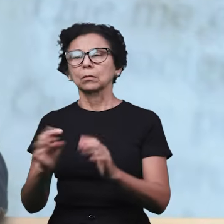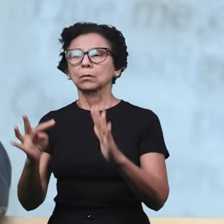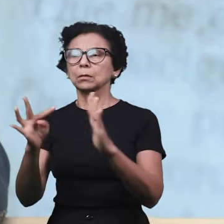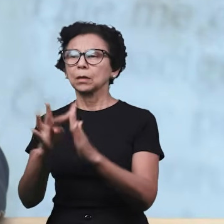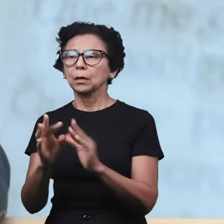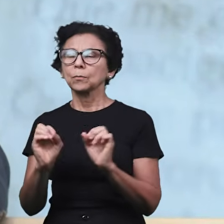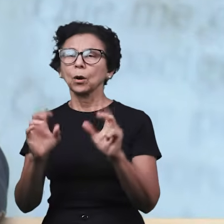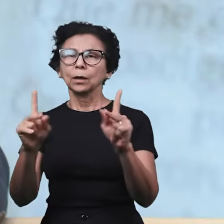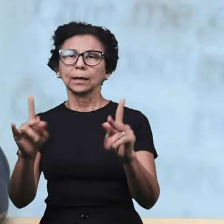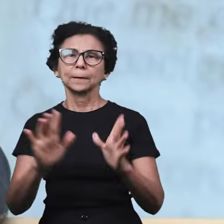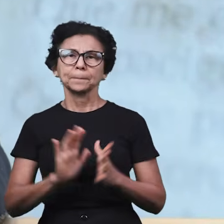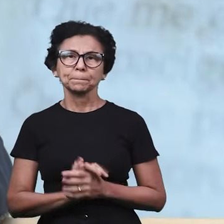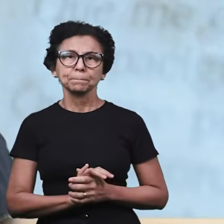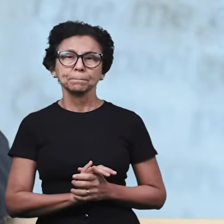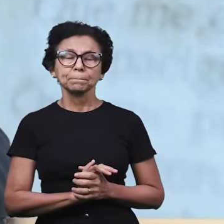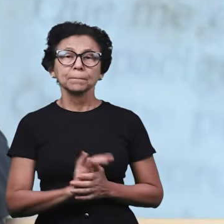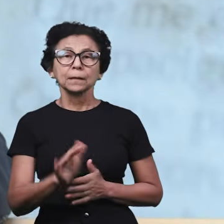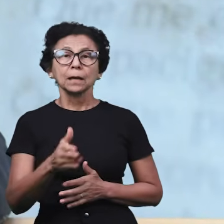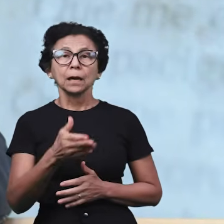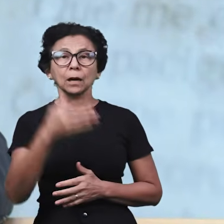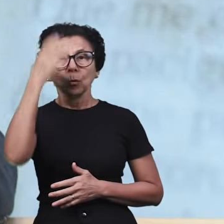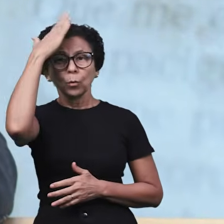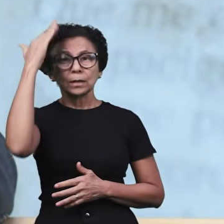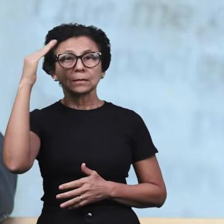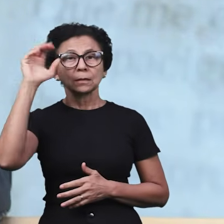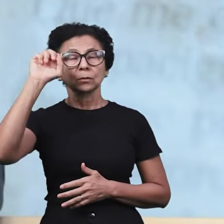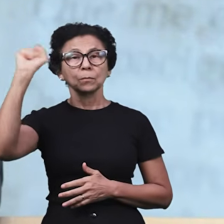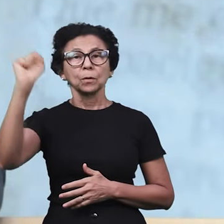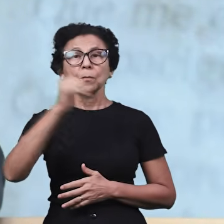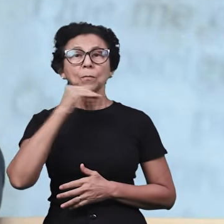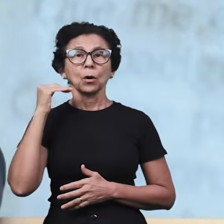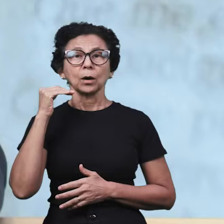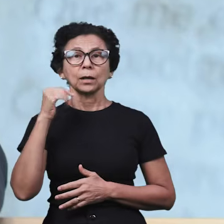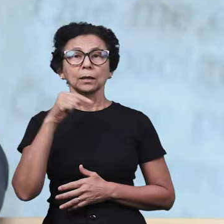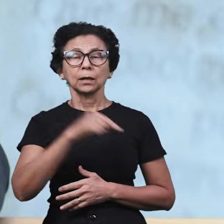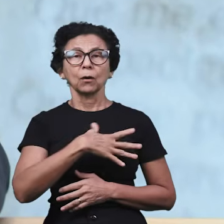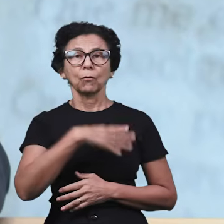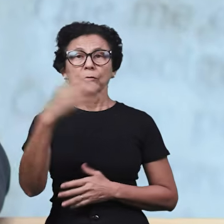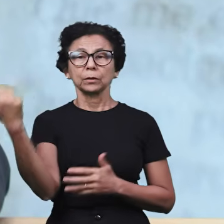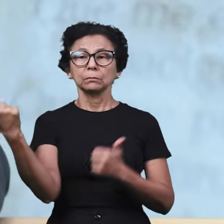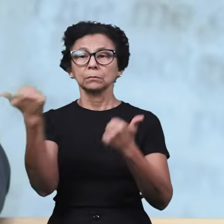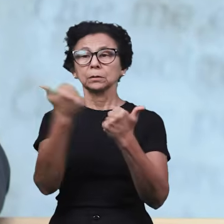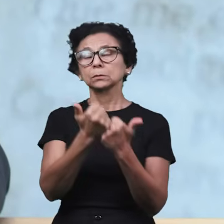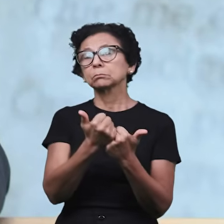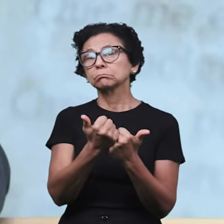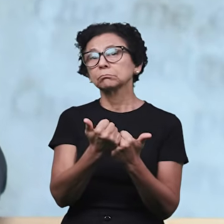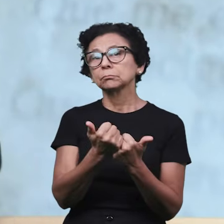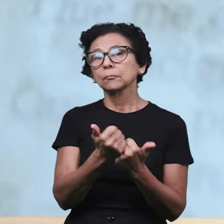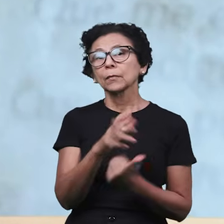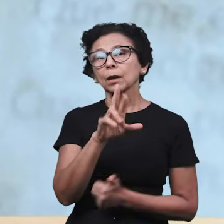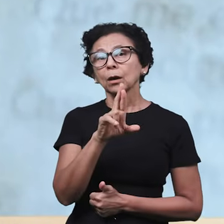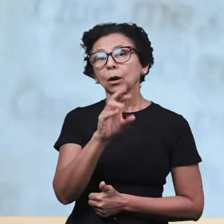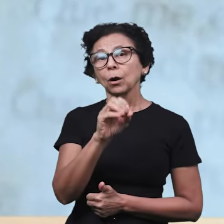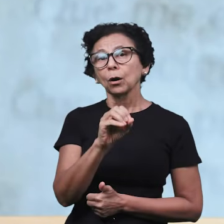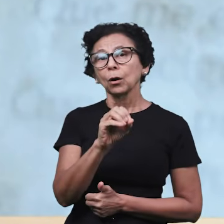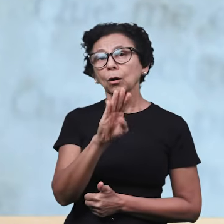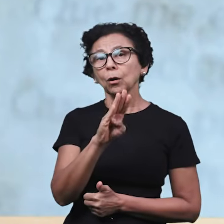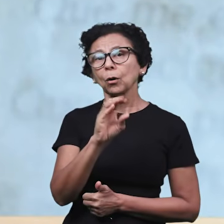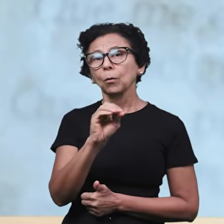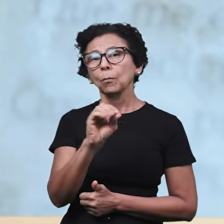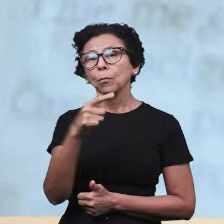morre e Roboão assume. E o que o povo faz? O povo vai a Roboão e pedir assim, olha, o templo já está